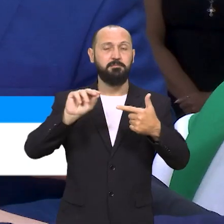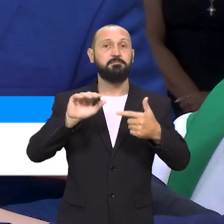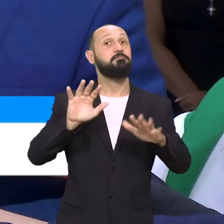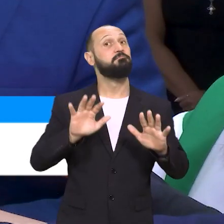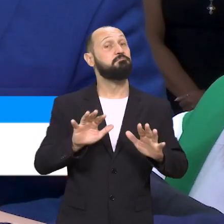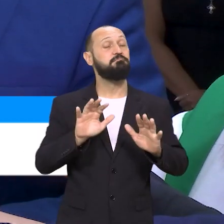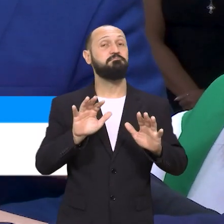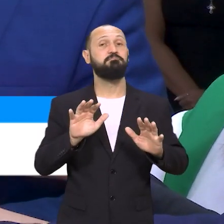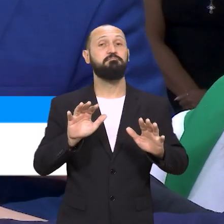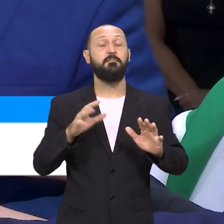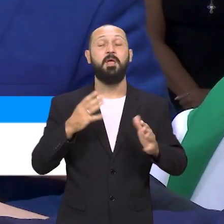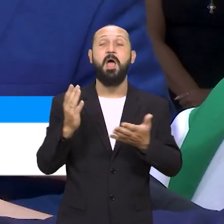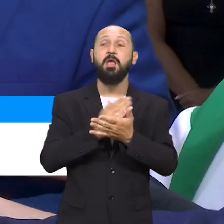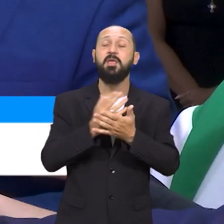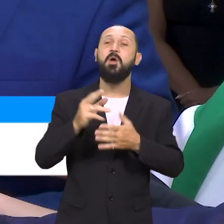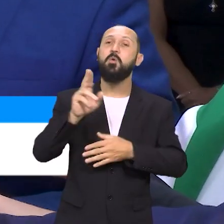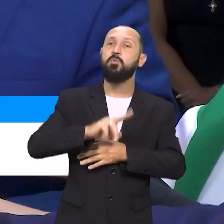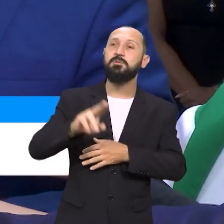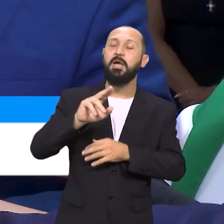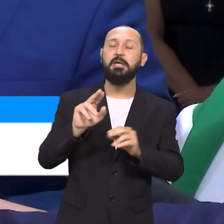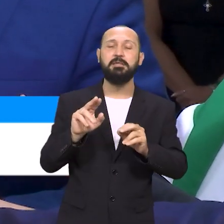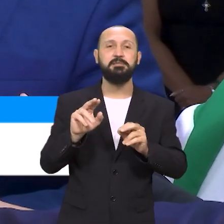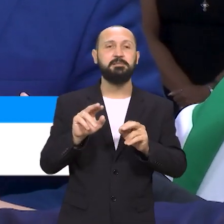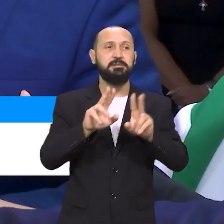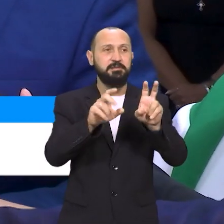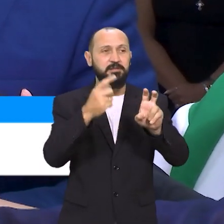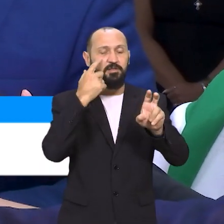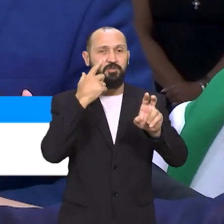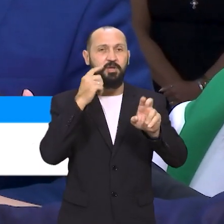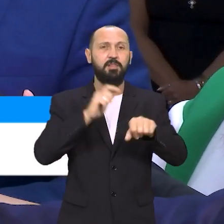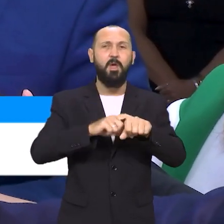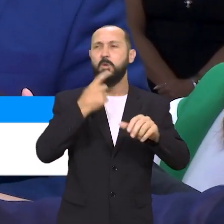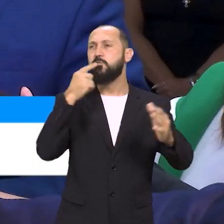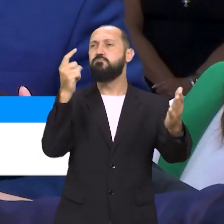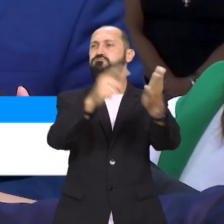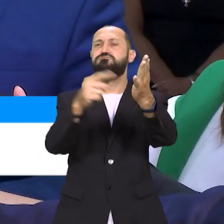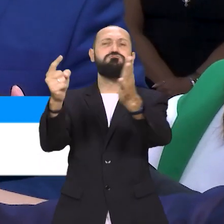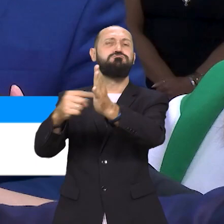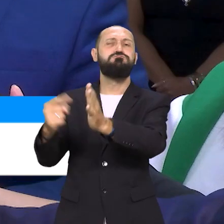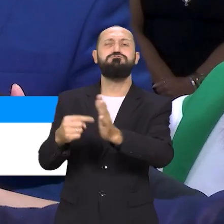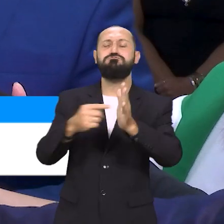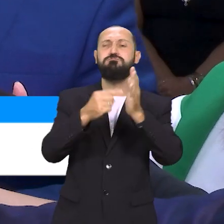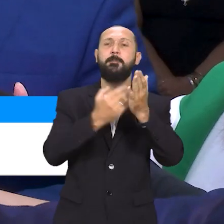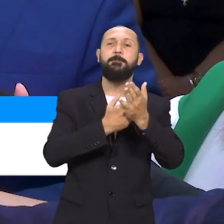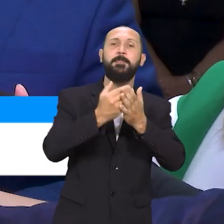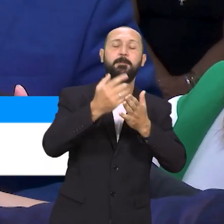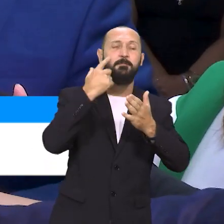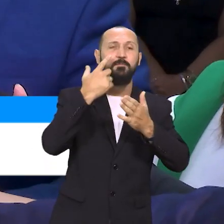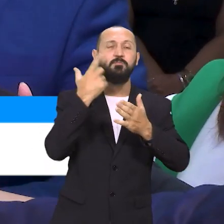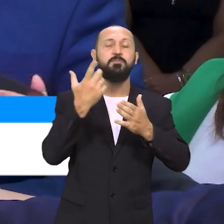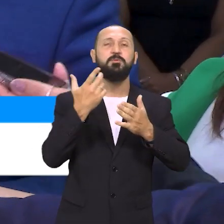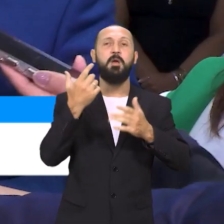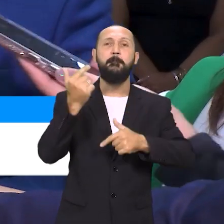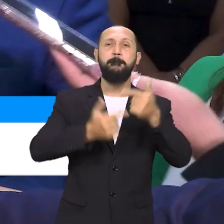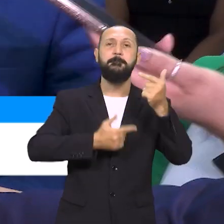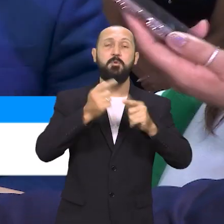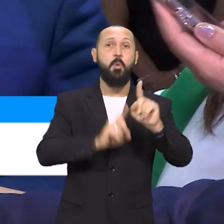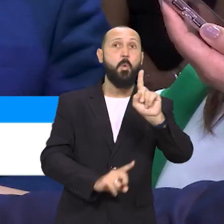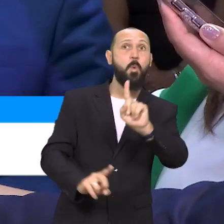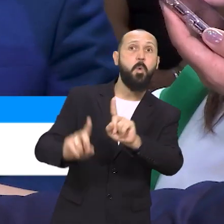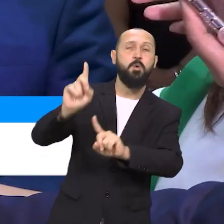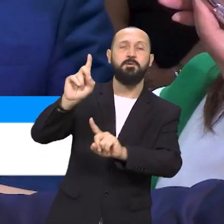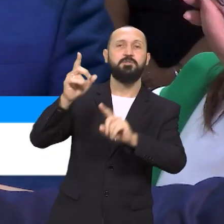gente que às vezes quer fazer essa questão de já sair denunciando, falando, para poder ter um